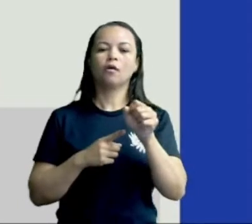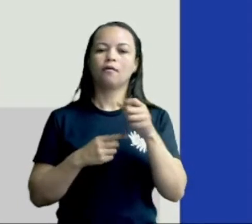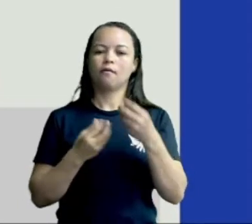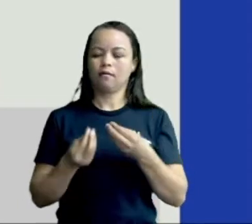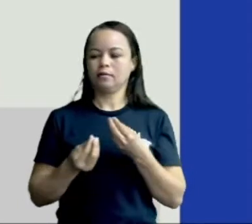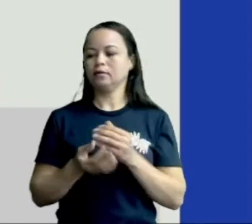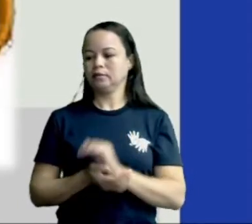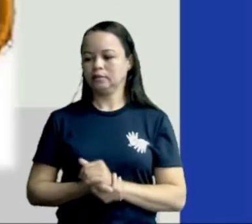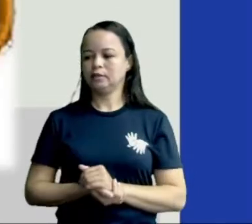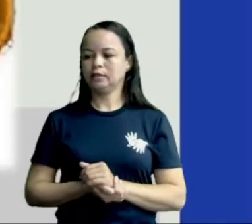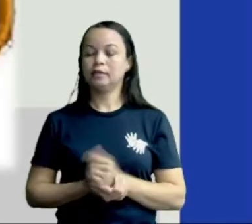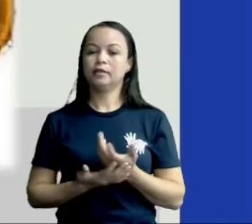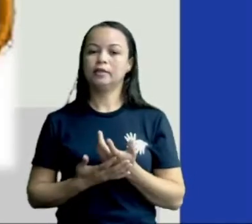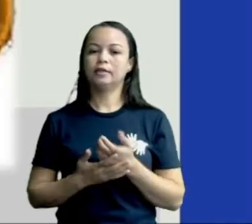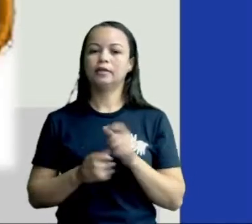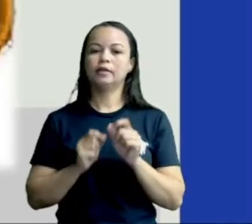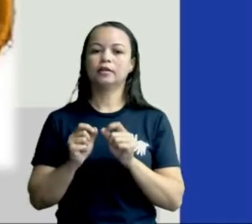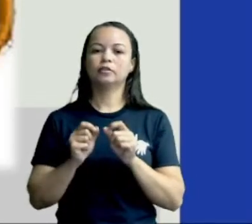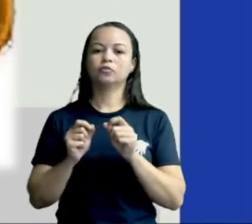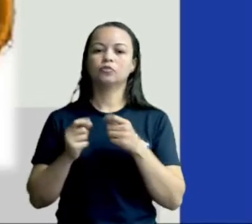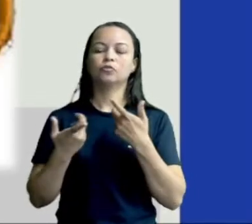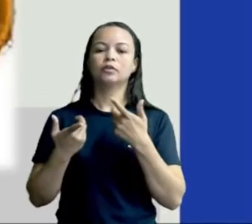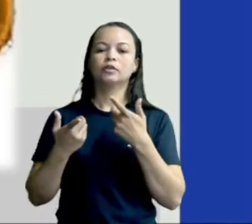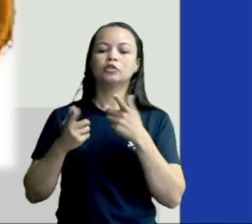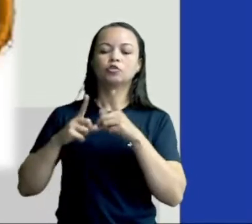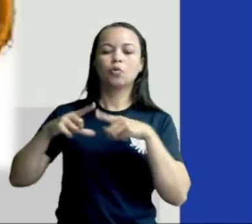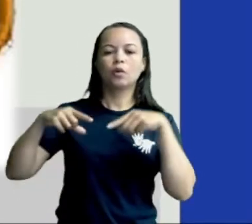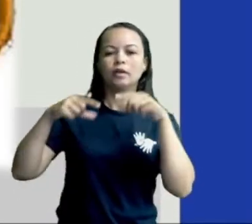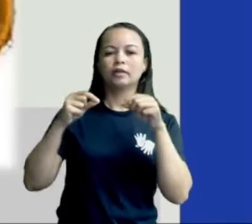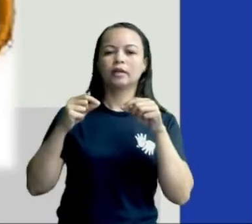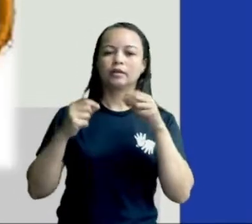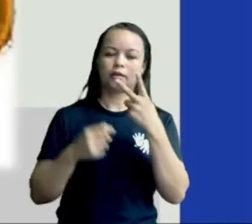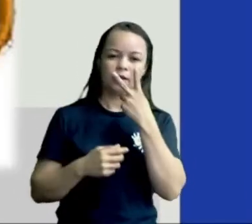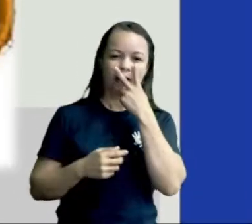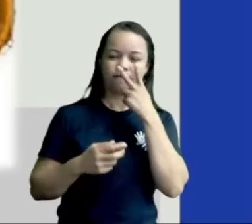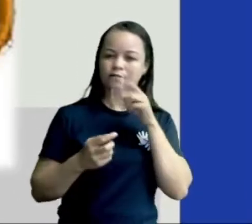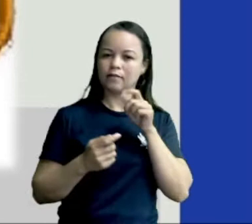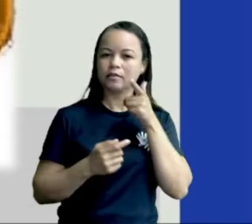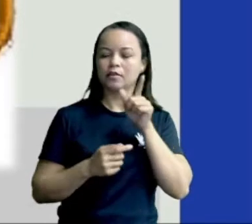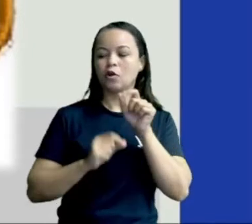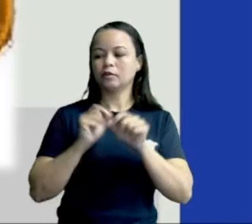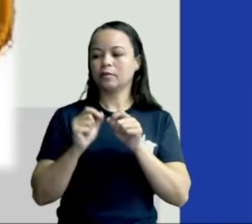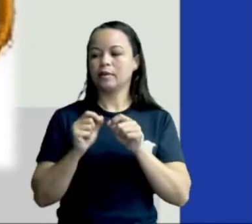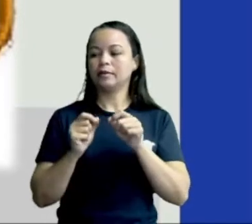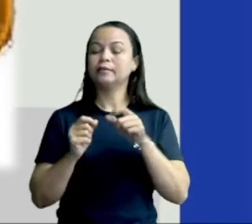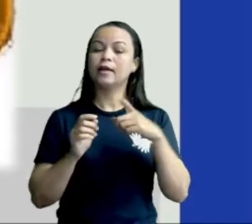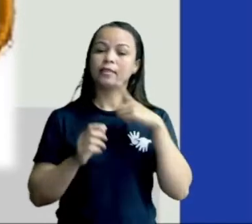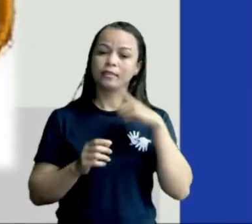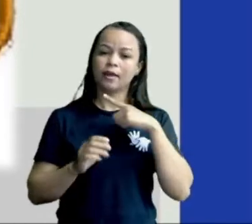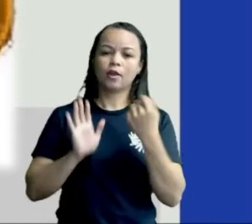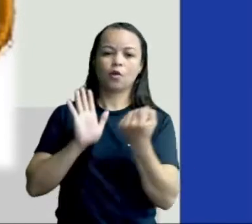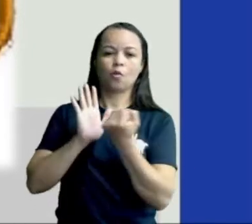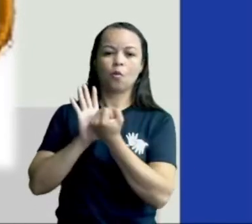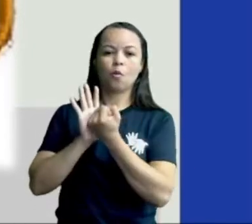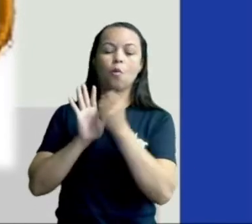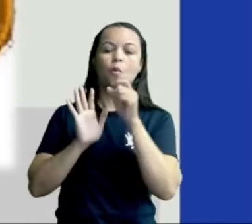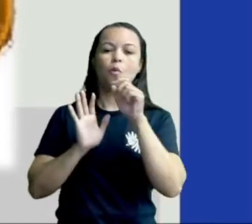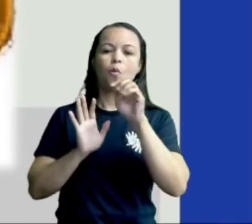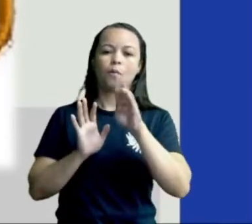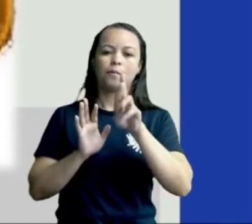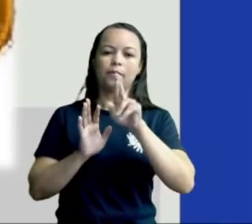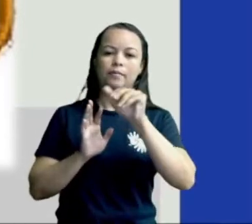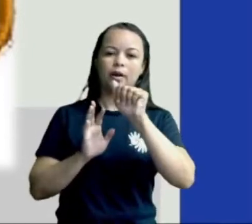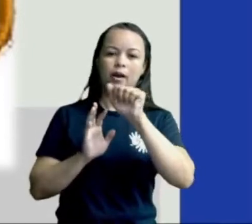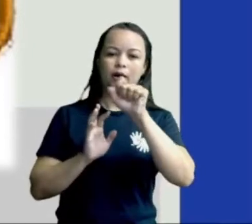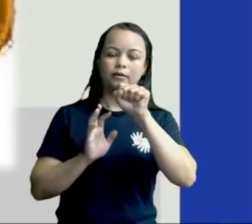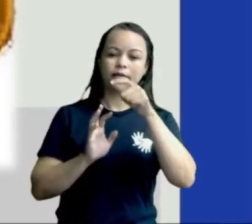católica, certo? E temos aí o brasão que vocês veem muito, vocês veem na farda da